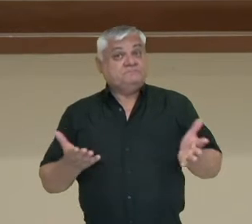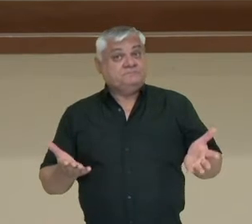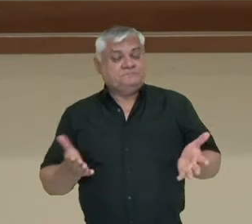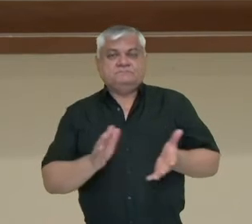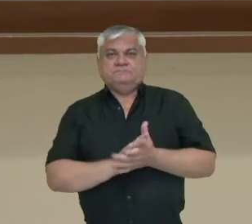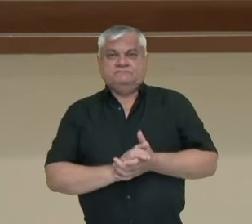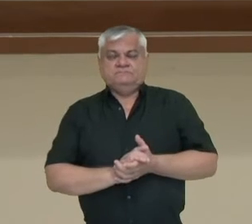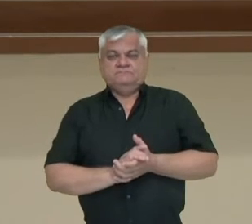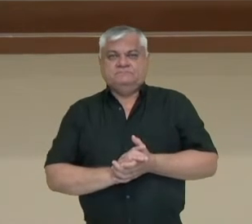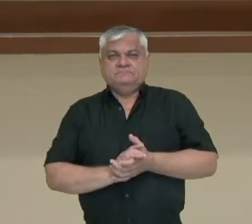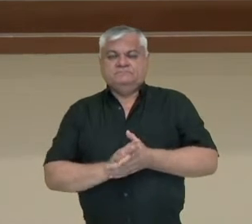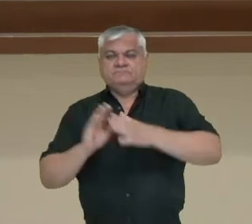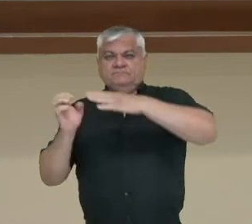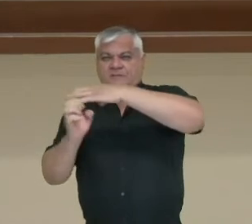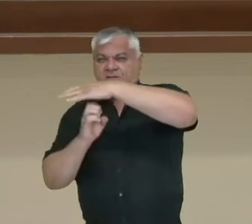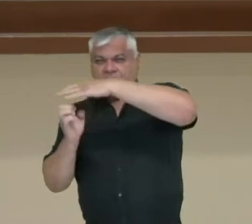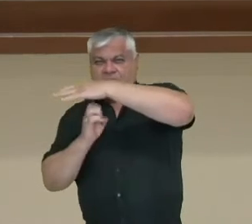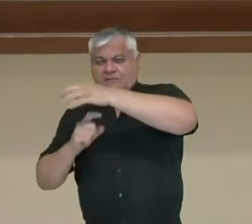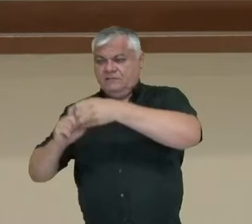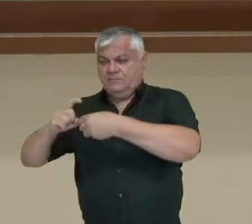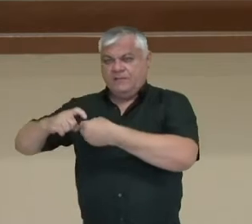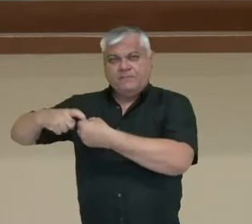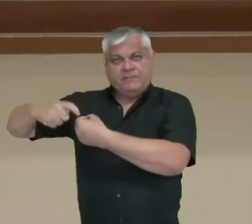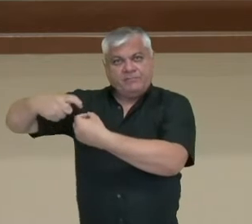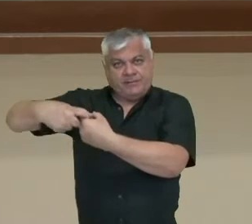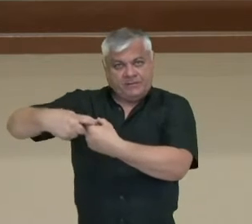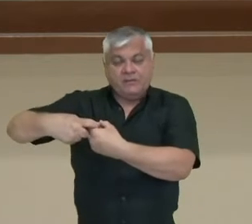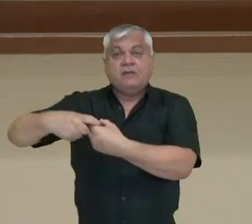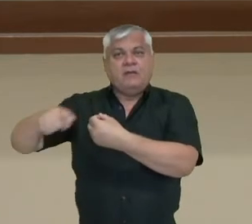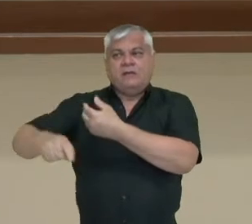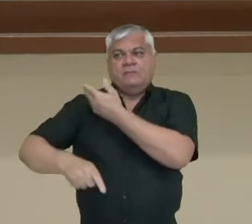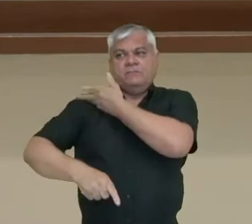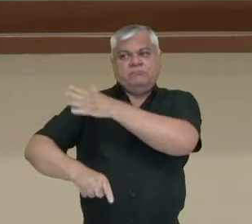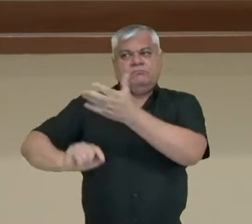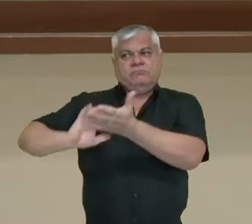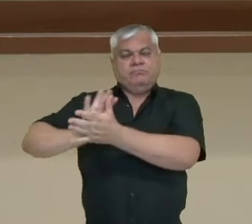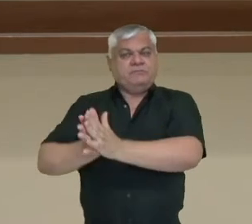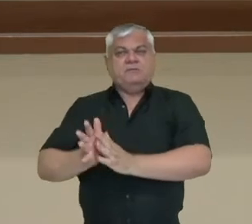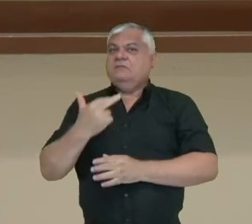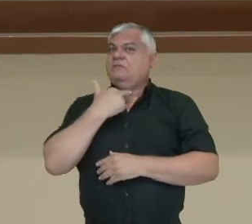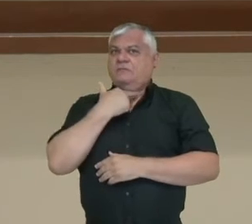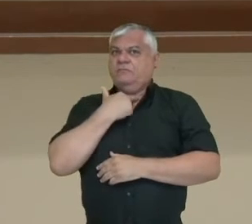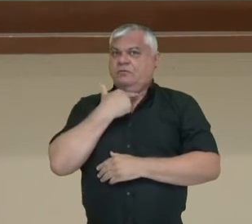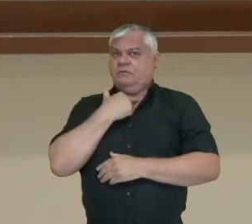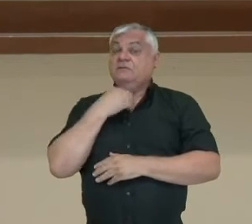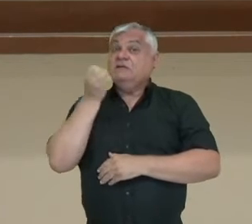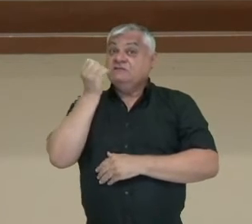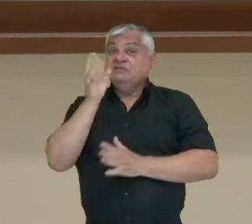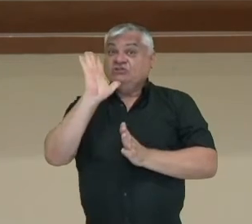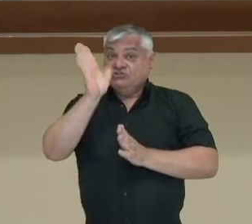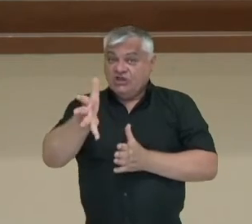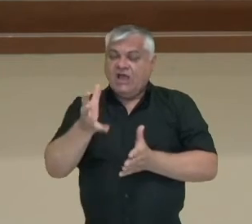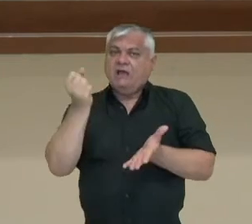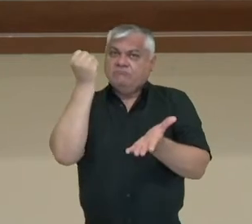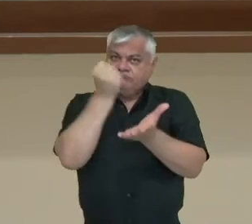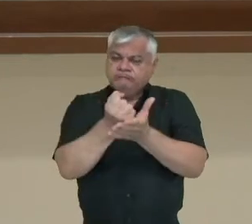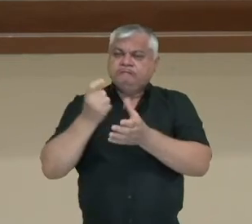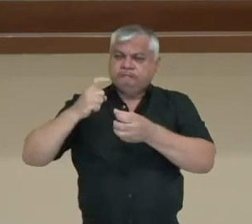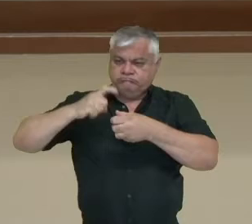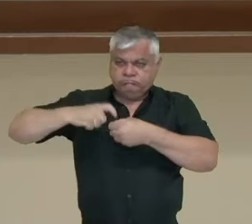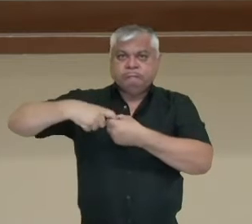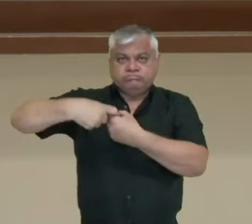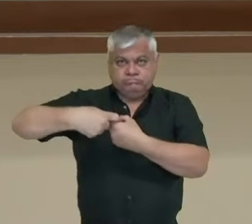Então, as cooperativas, como a gente falou, elas não podem discriminar. Se a pessoa faz parte daquele grupo, por exemplo, é